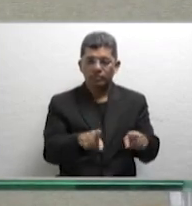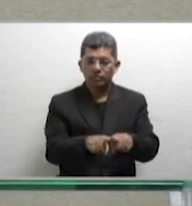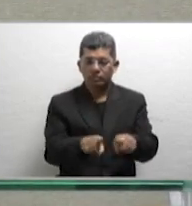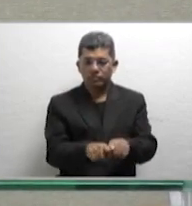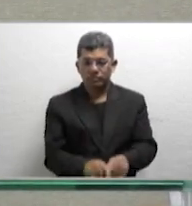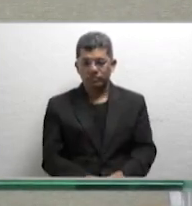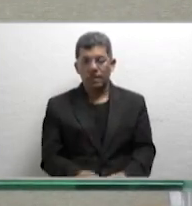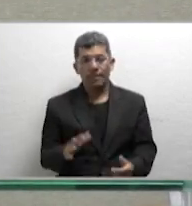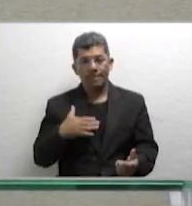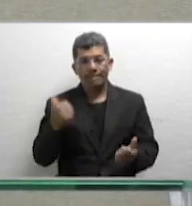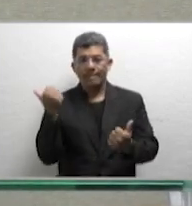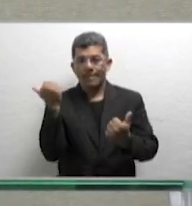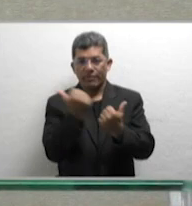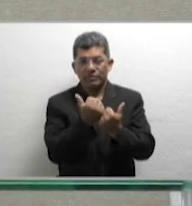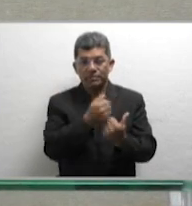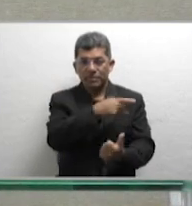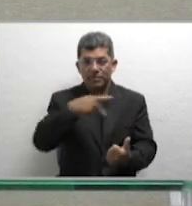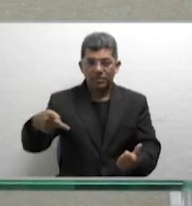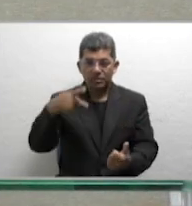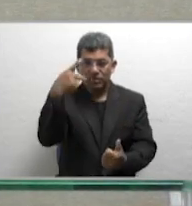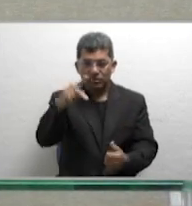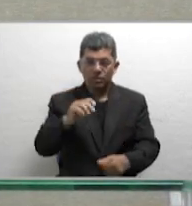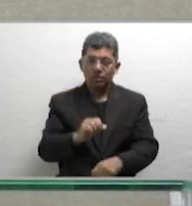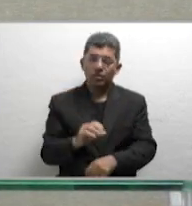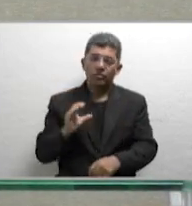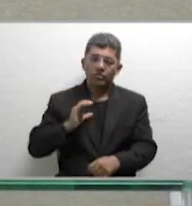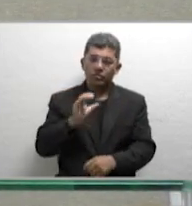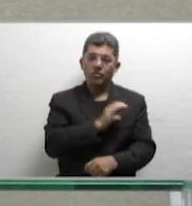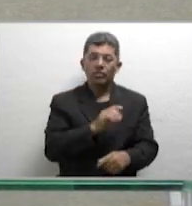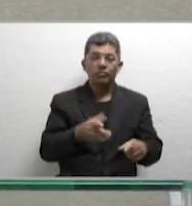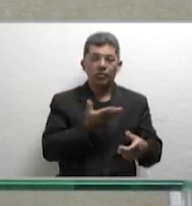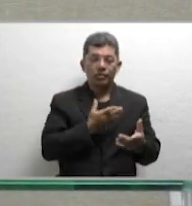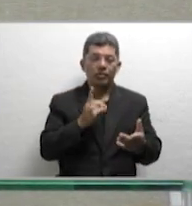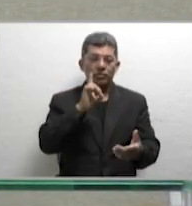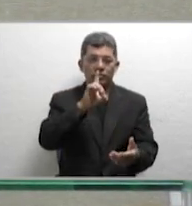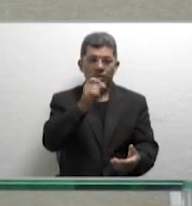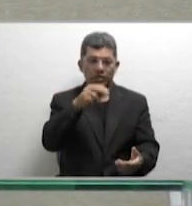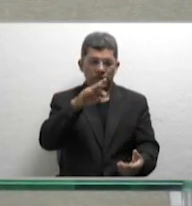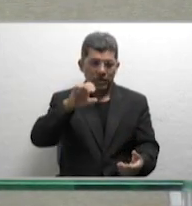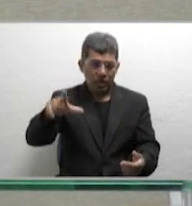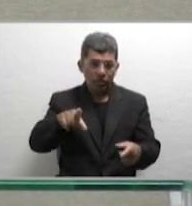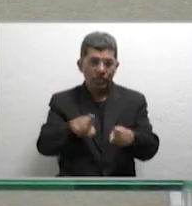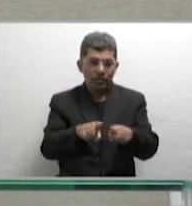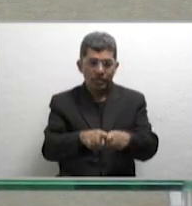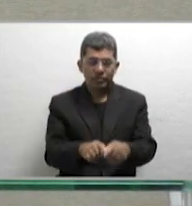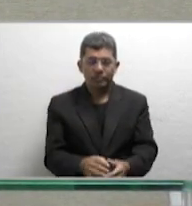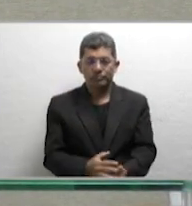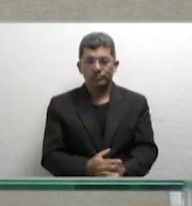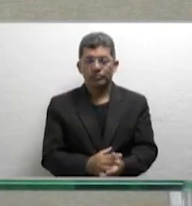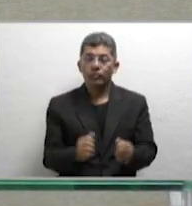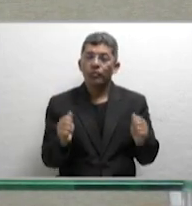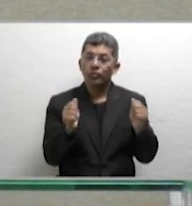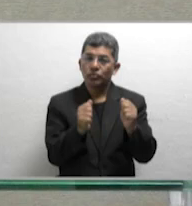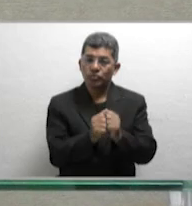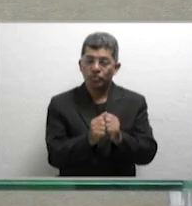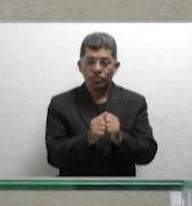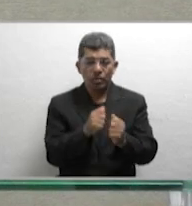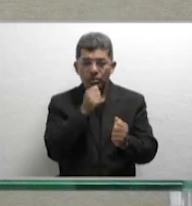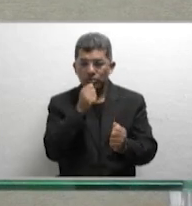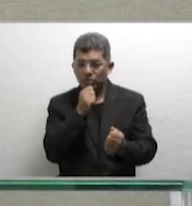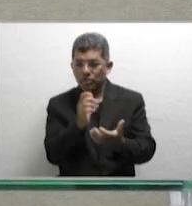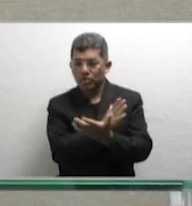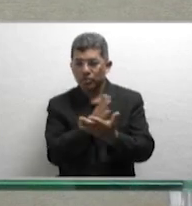estou vice-presidente da vossa comissão, e o meu amigo Daniel está aqui compondo a nossa comissão, juntamente com aqueles que não estão